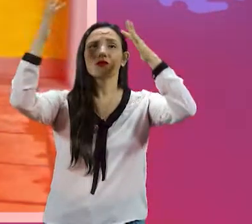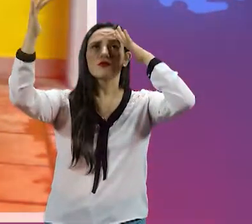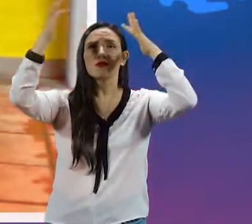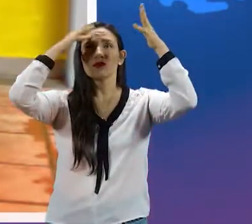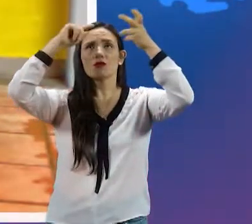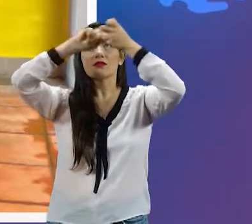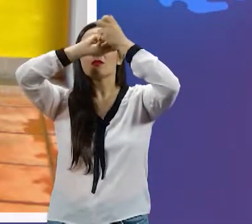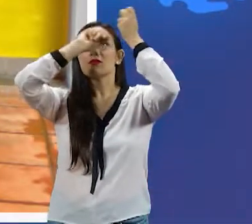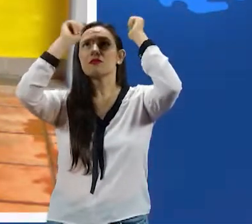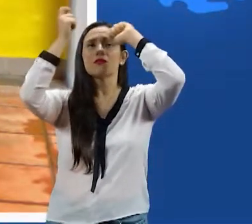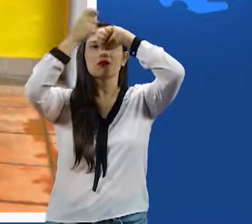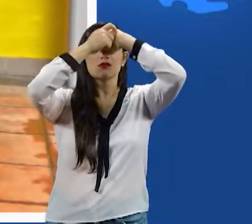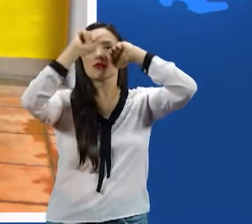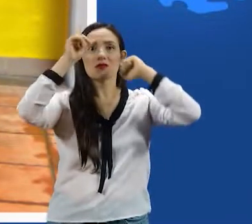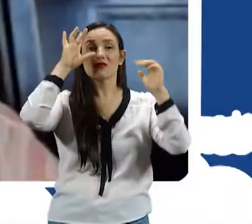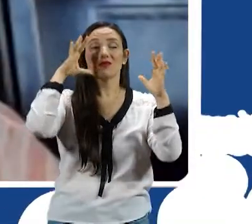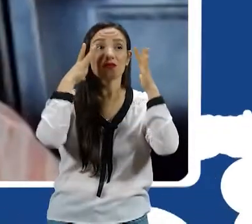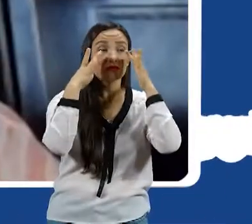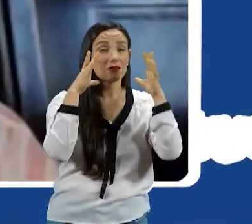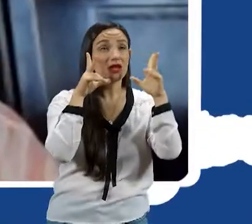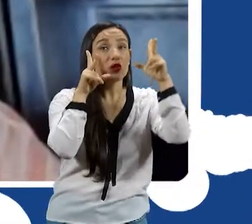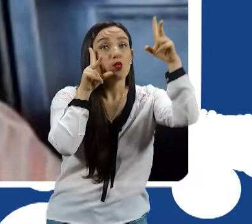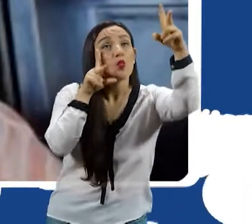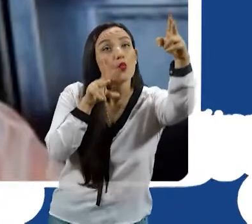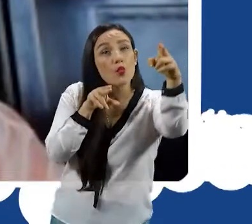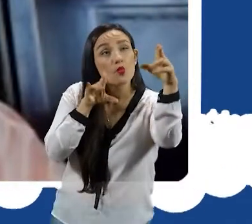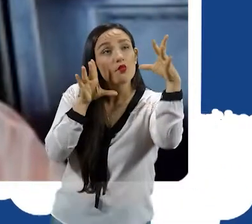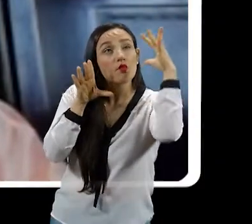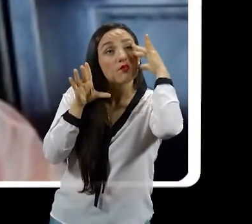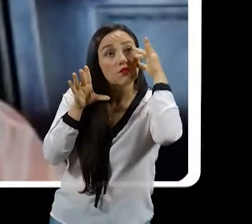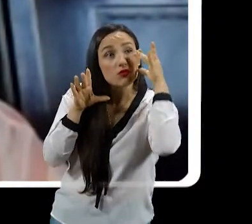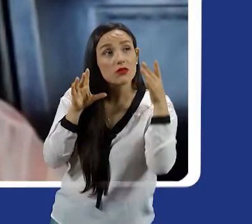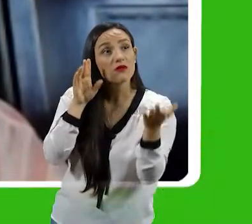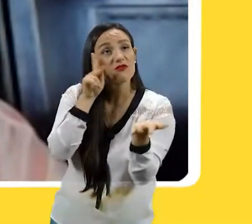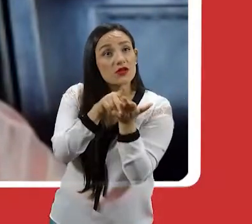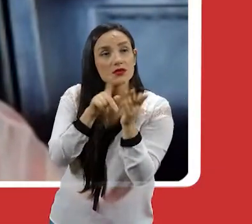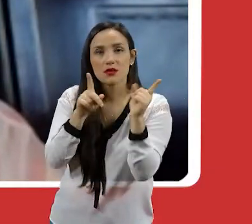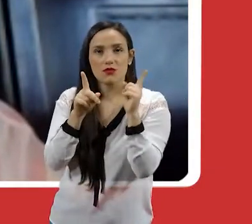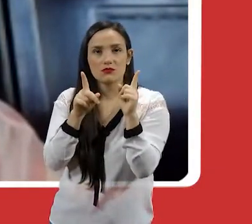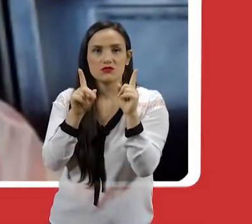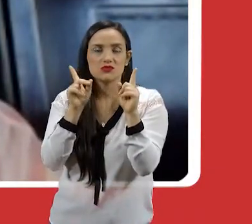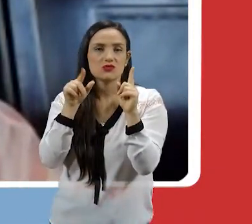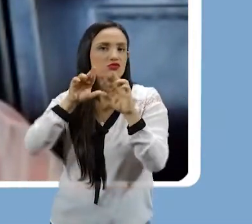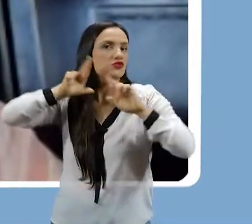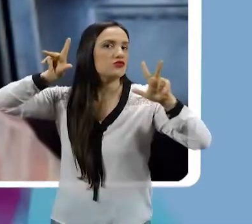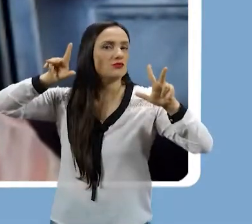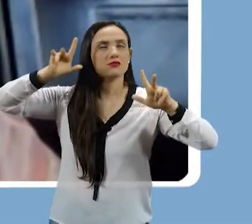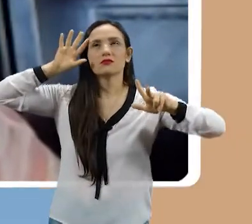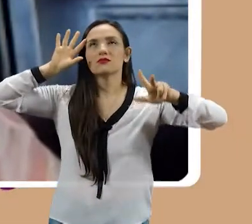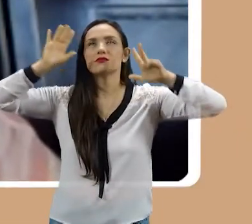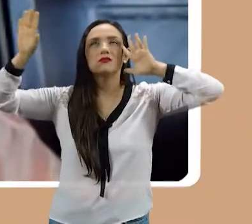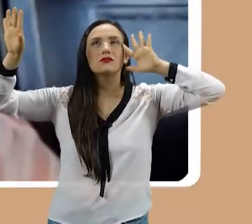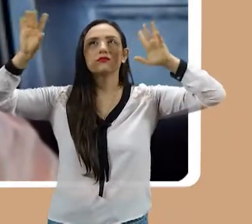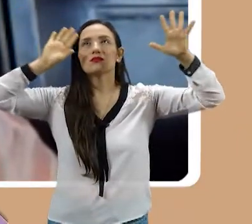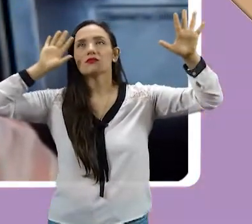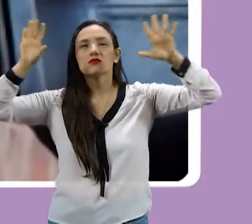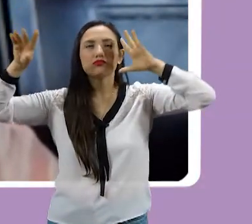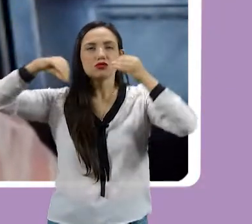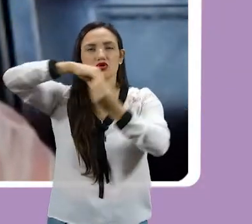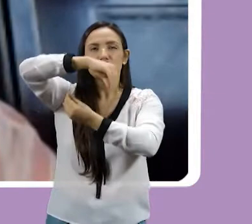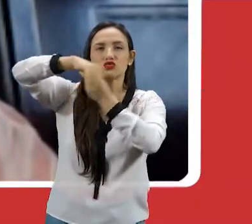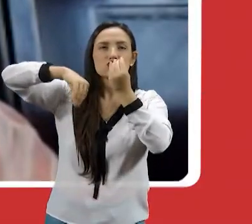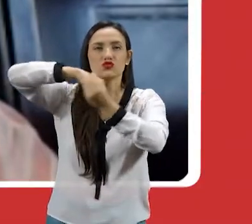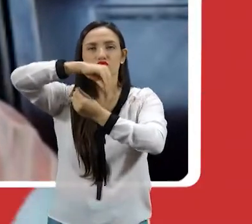no imaginário dele. É lógico que o imaginário dele tem toda uma questão da percepção